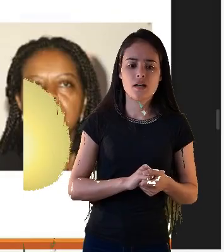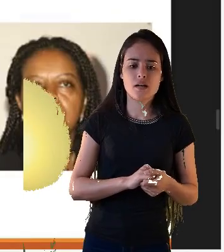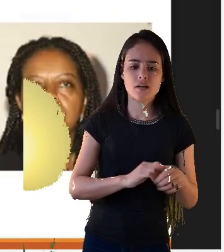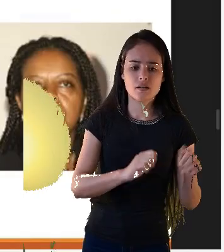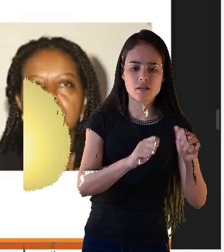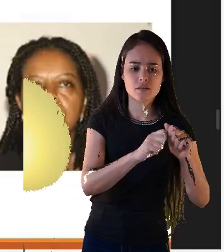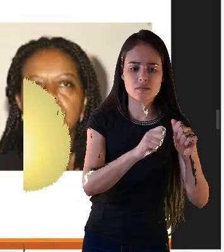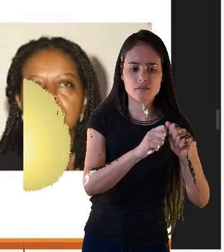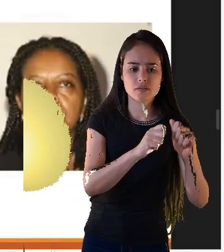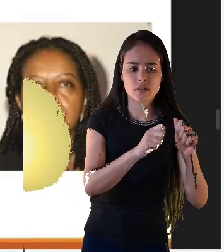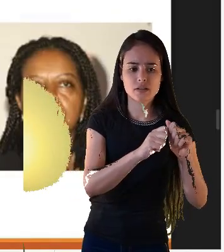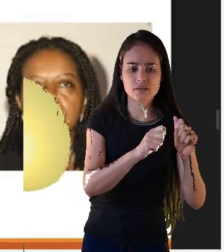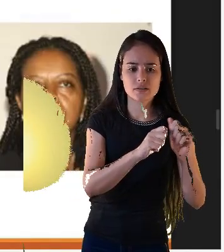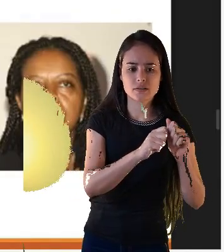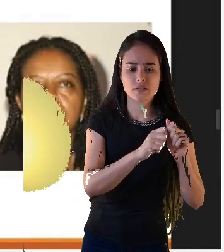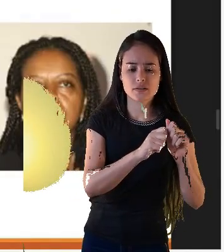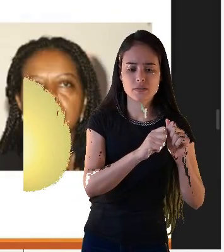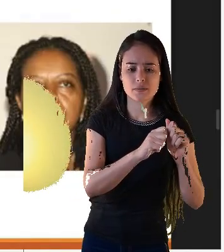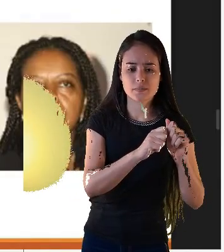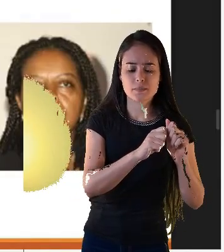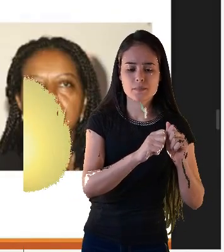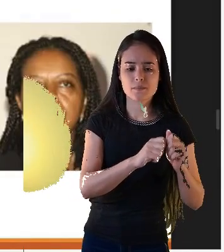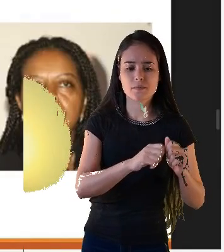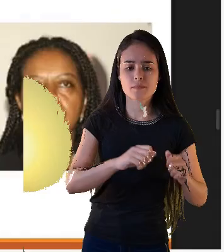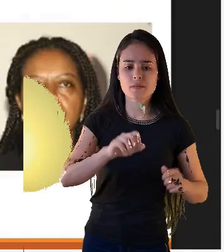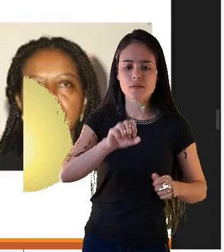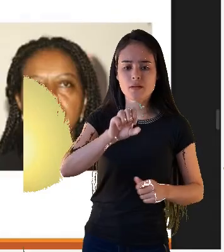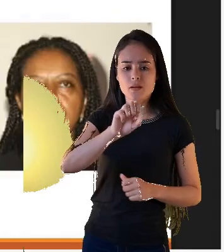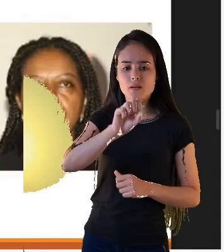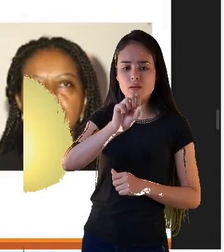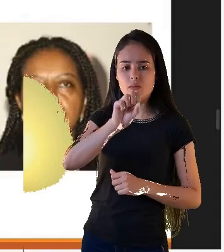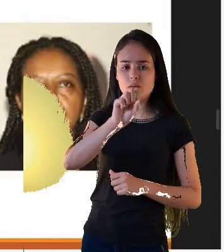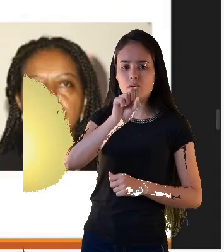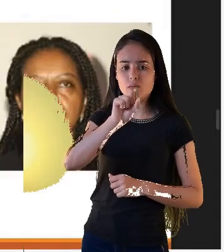Igualdade Racial. Naquela época, ele tinha...